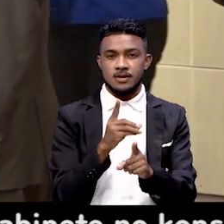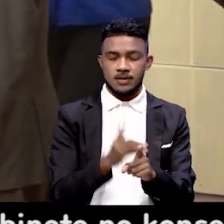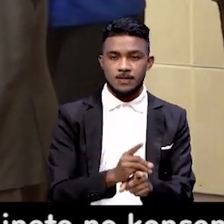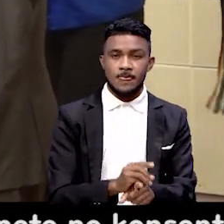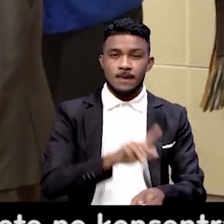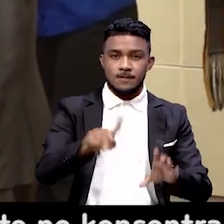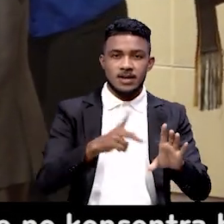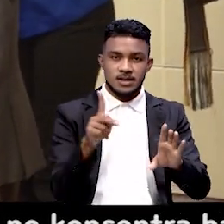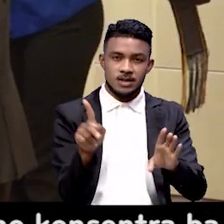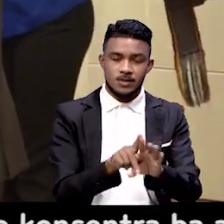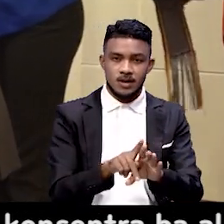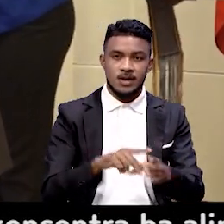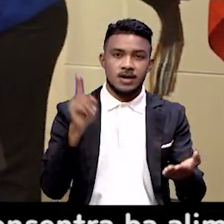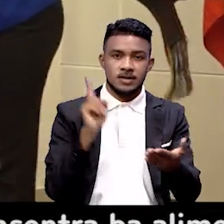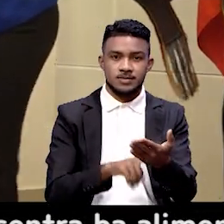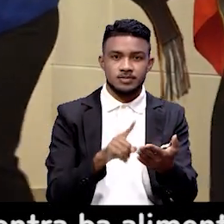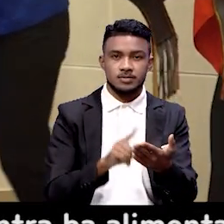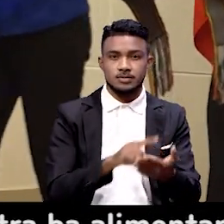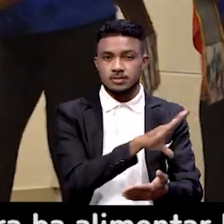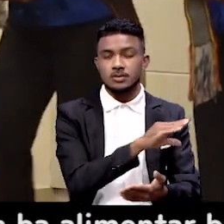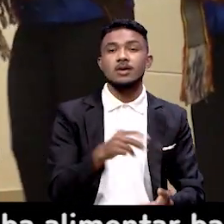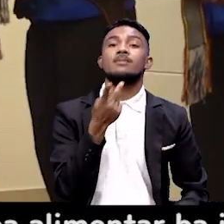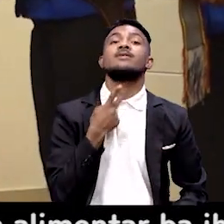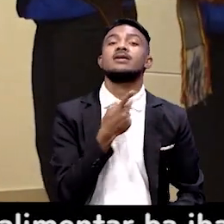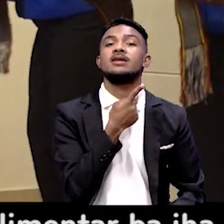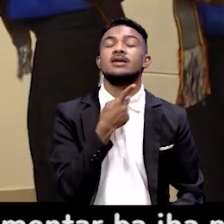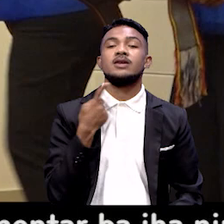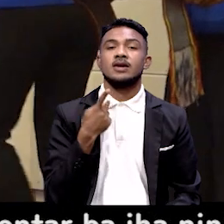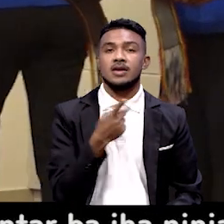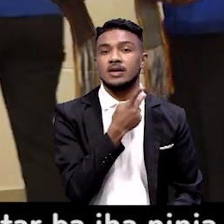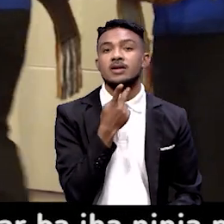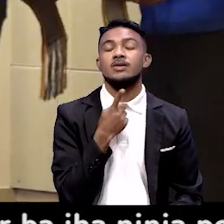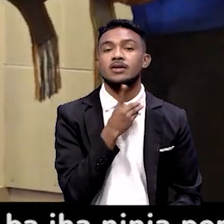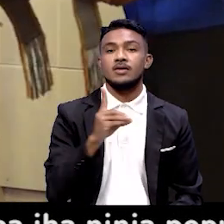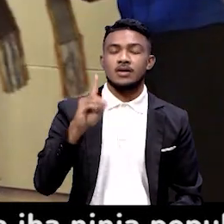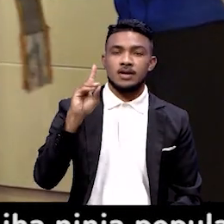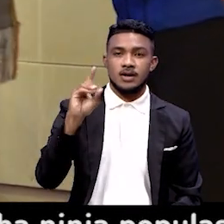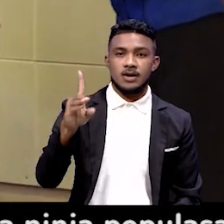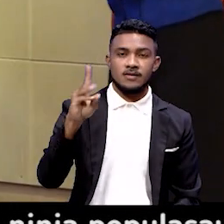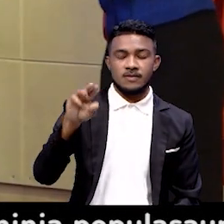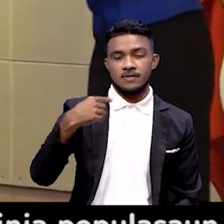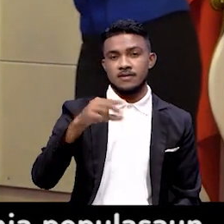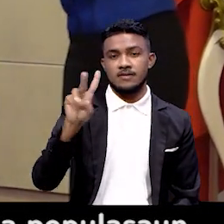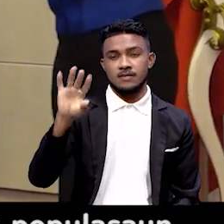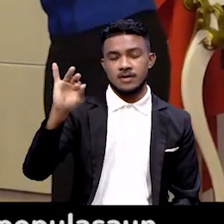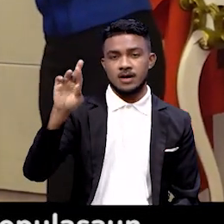Participe em lançamento, né, Arcebispo Metropolitano Arquidiocese de Dili, Dom Virgílio do Carmo da Silva, SDB, Secretário-Geral Partido Fretilin,